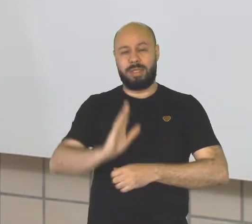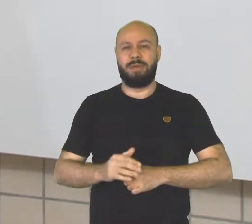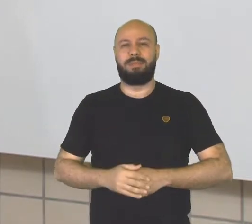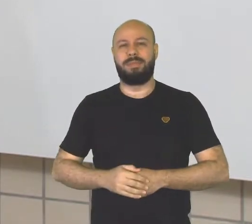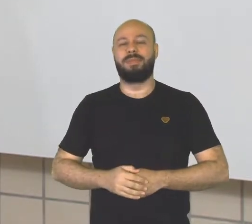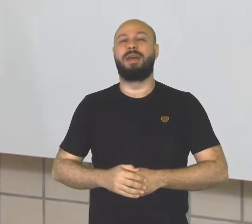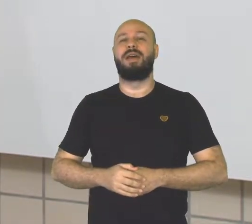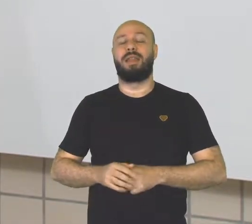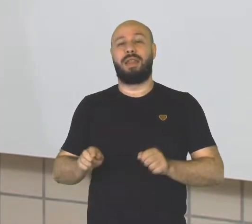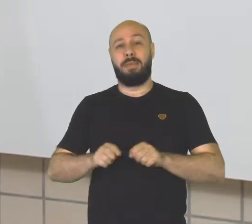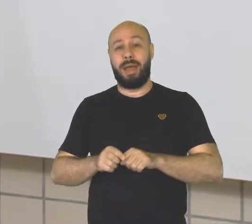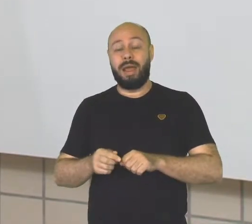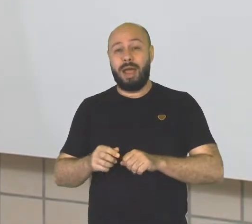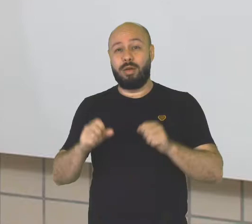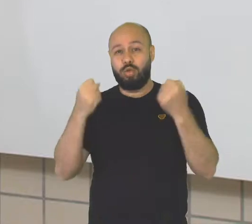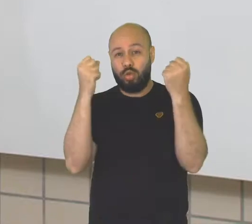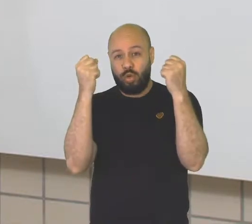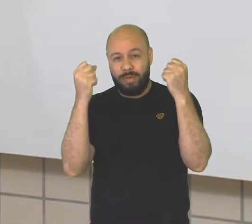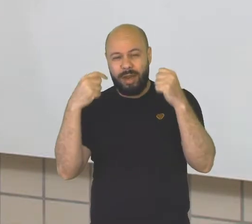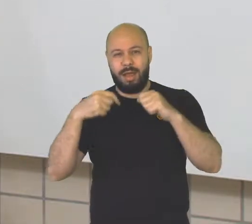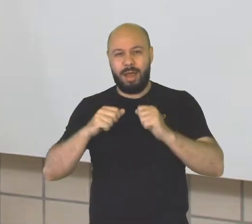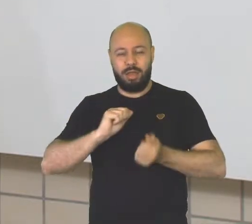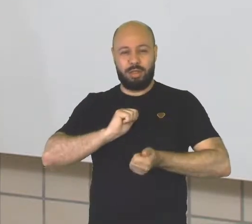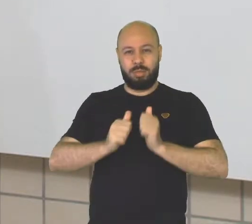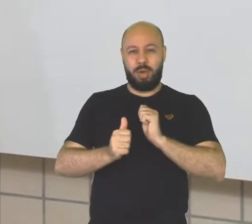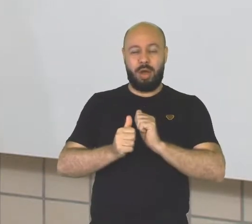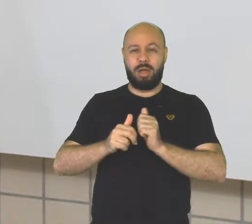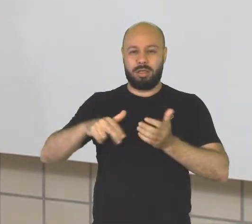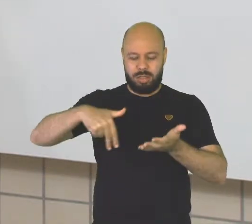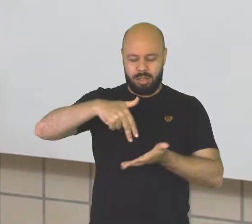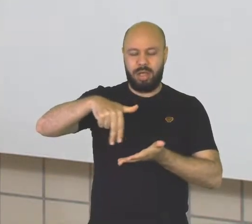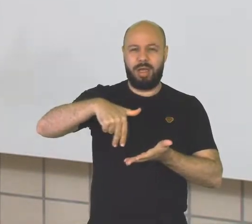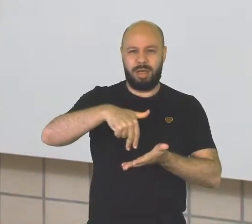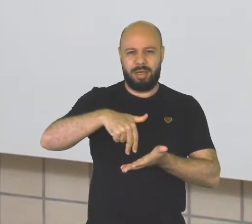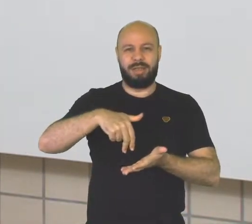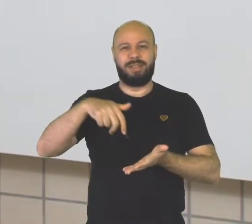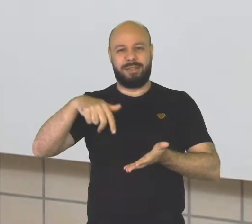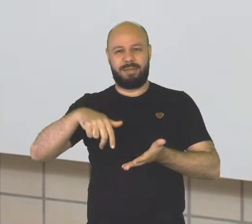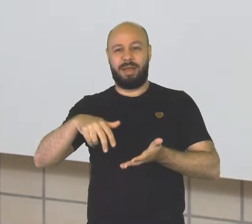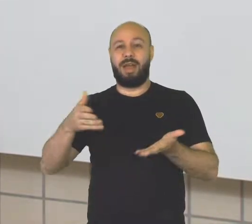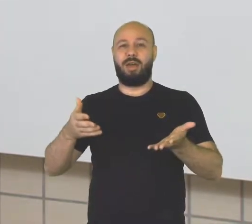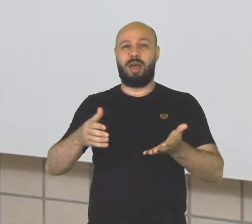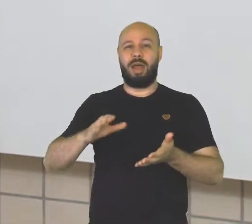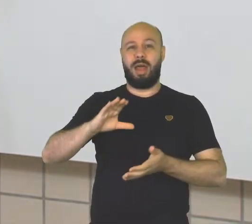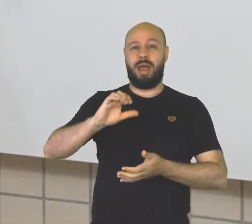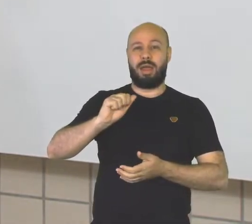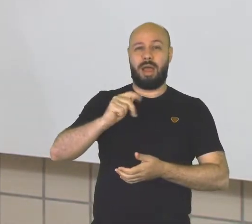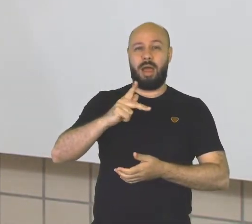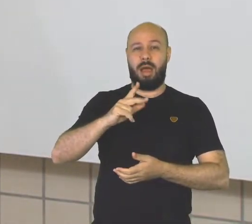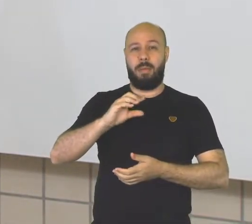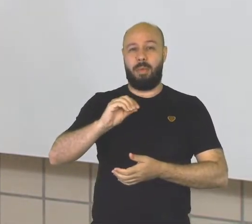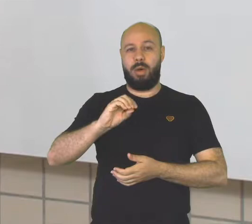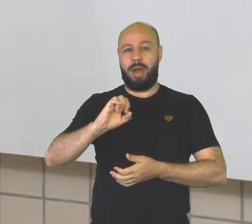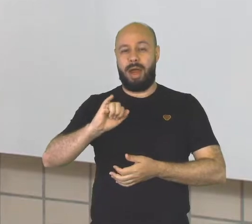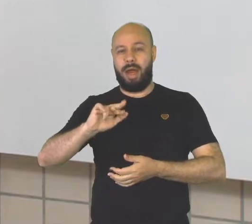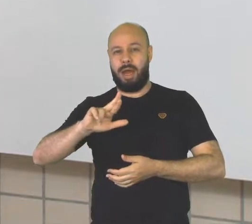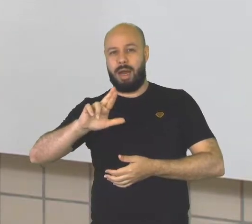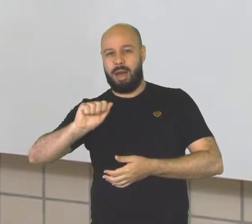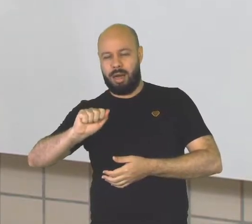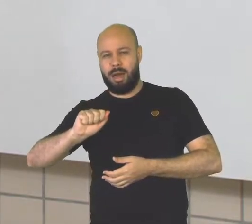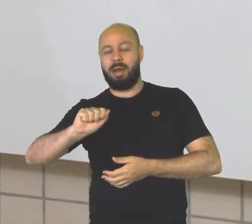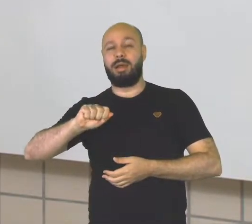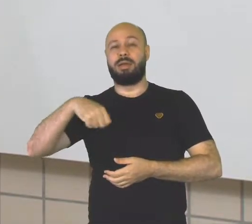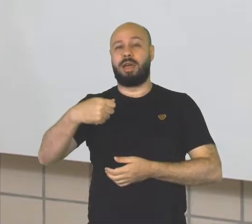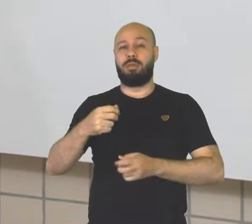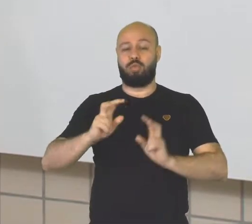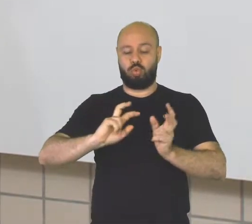educação física e esporte e dança de um modo geral, que é a nossa capoeira. Mas só relembrando vocês, a nossa aula passada